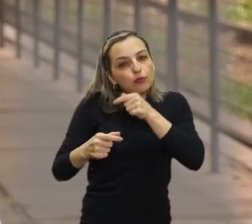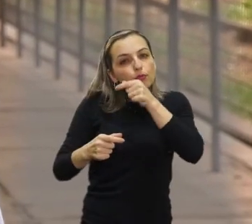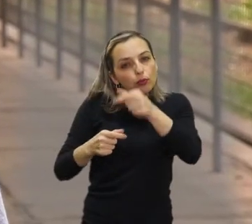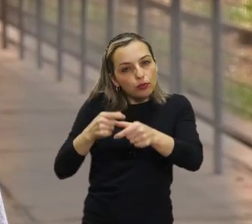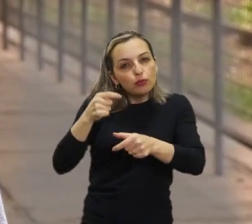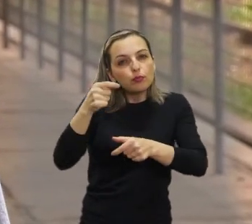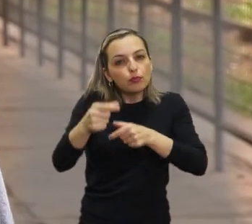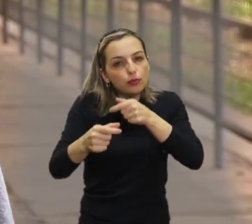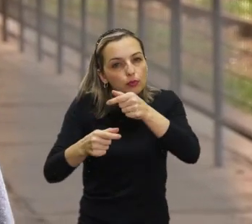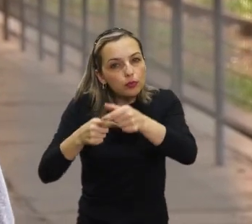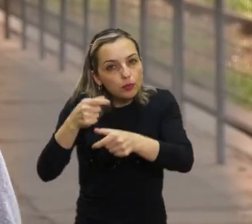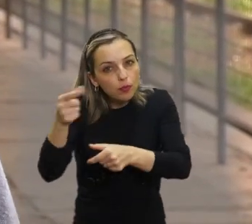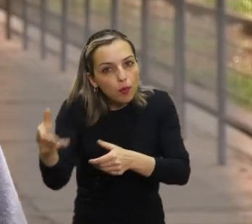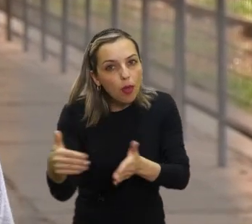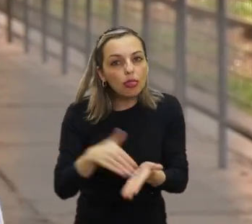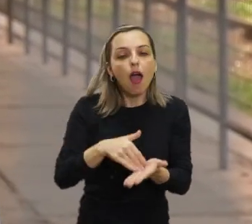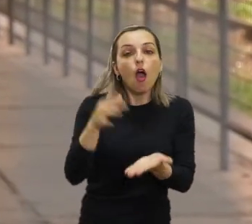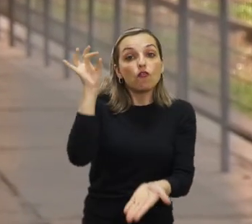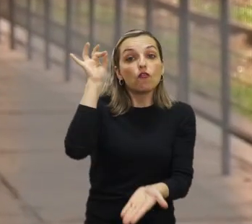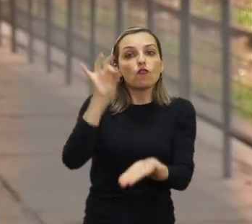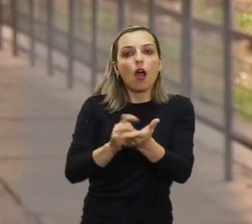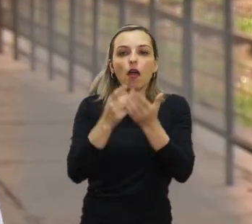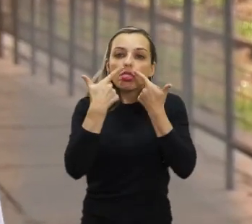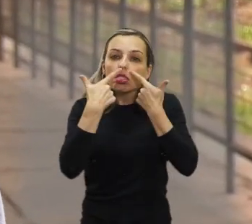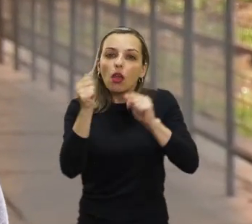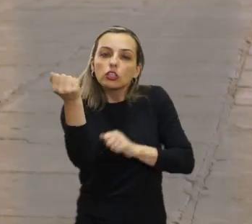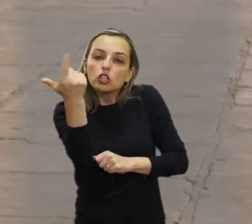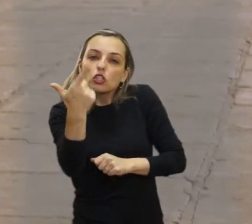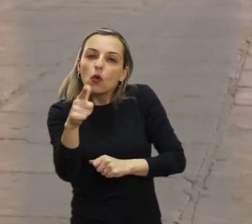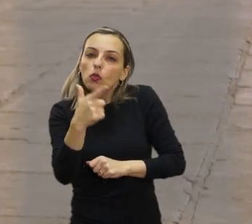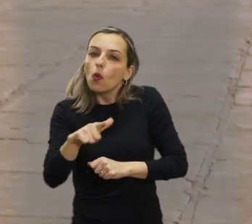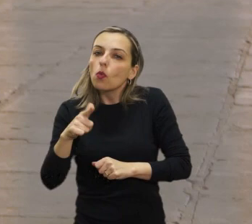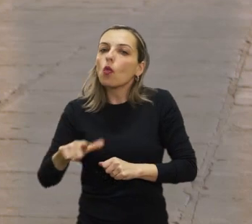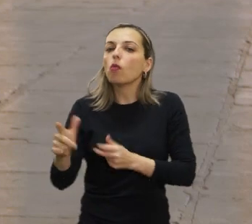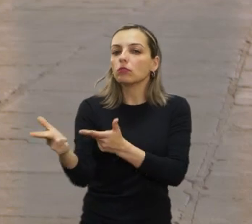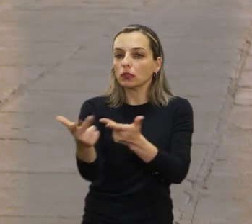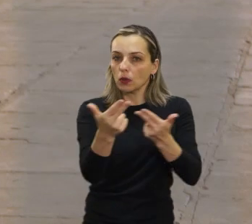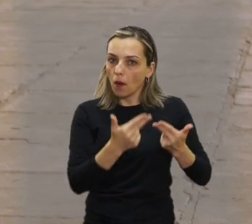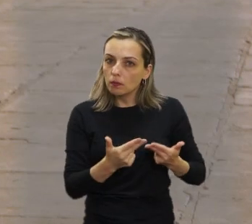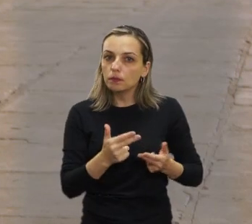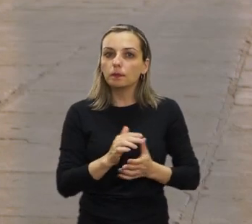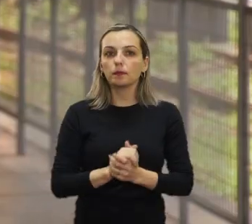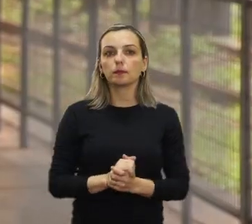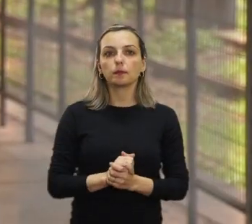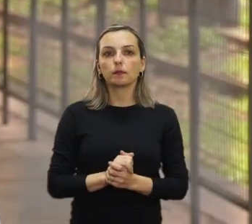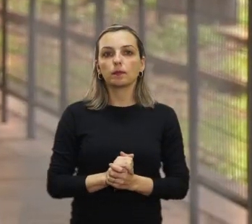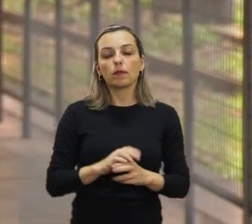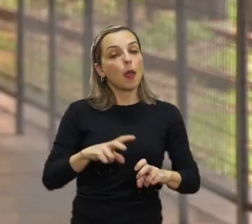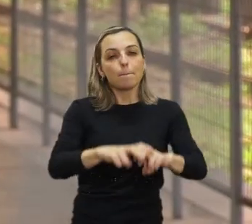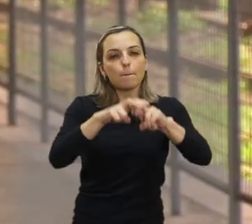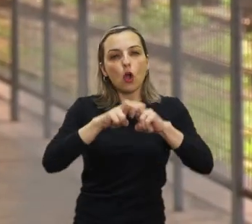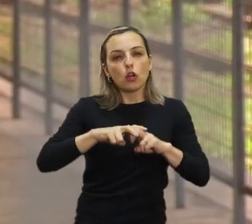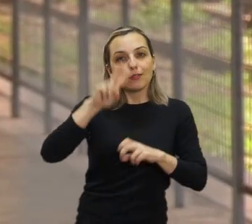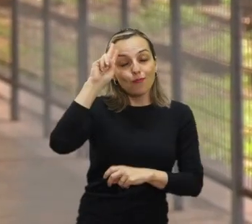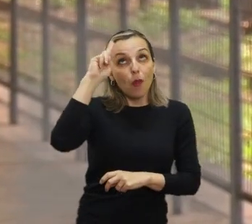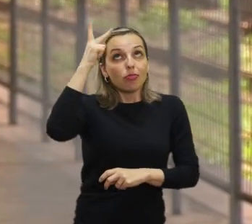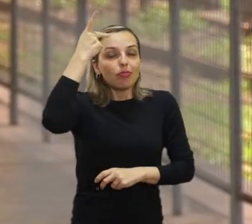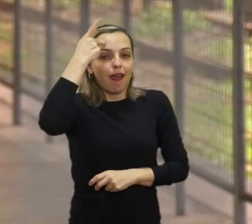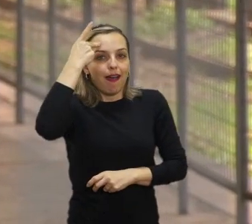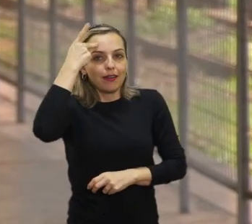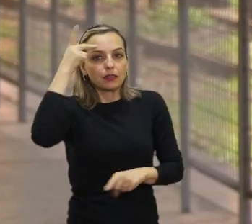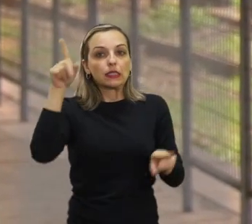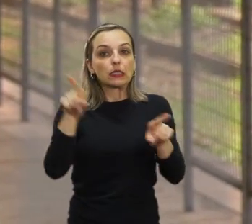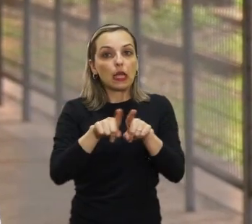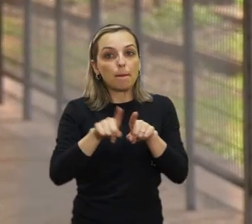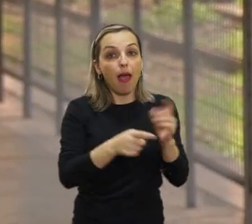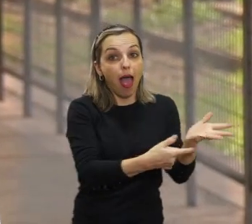forma muito natural e que pode ser amadurecido como qualquer outra linguagem, né? E isso eu tenho me feito rever